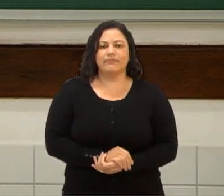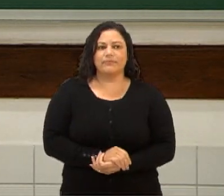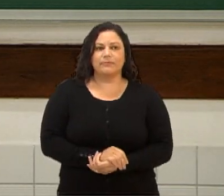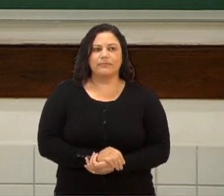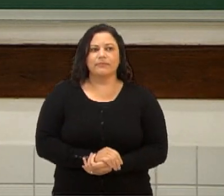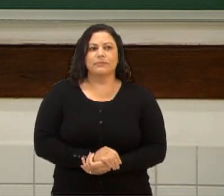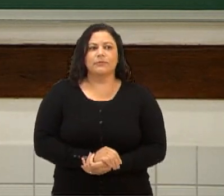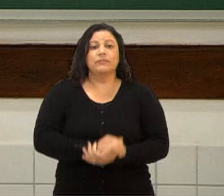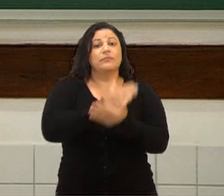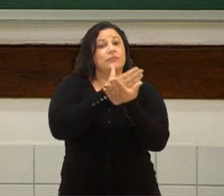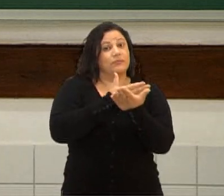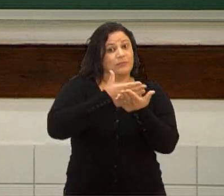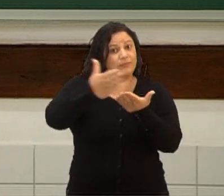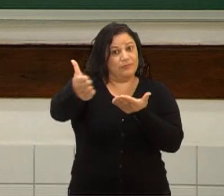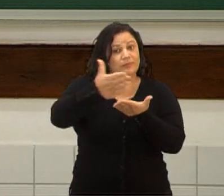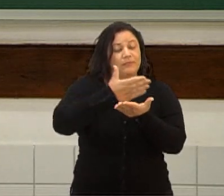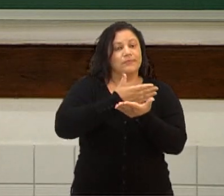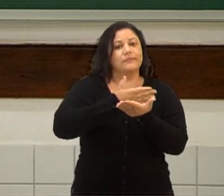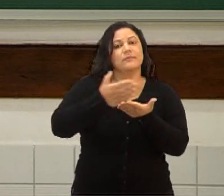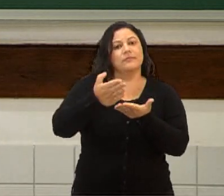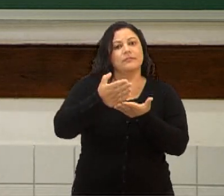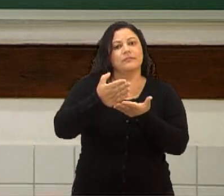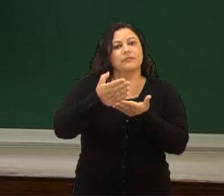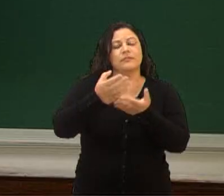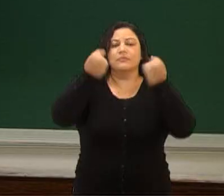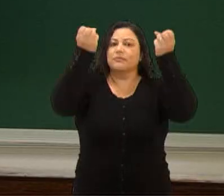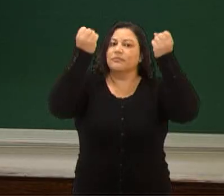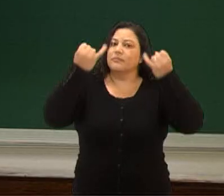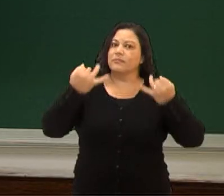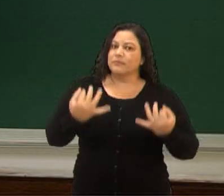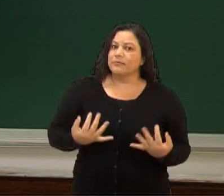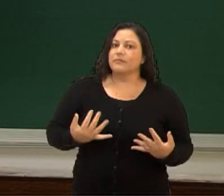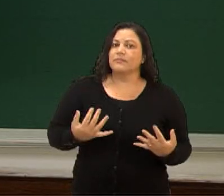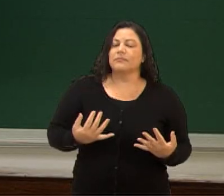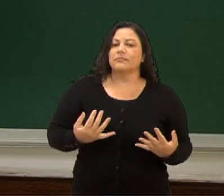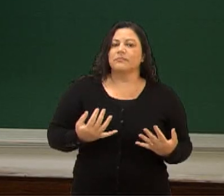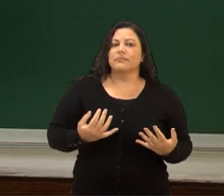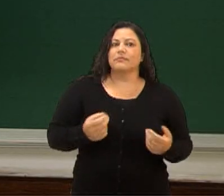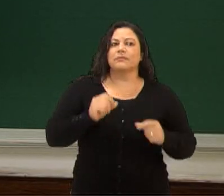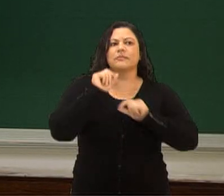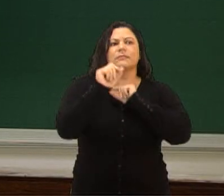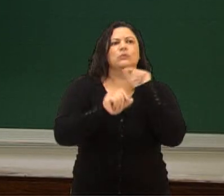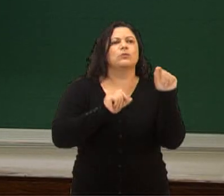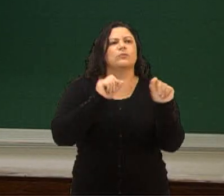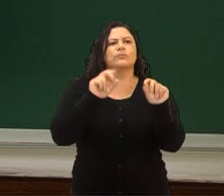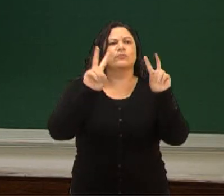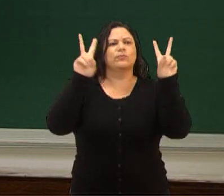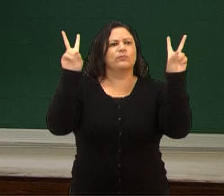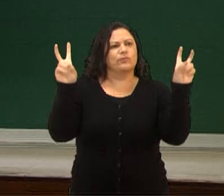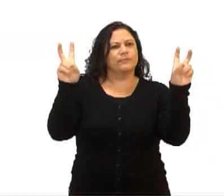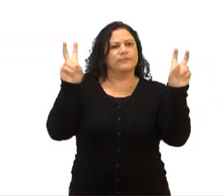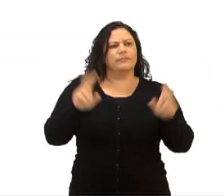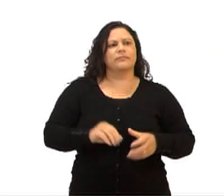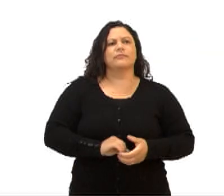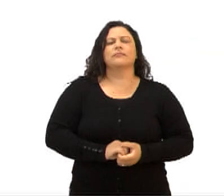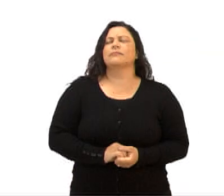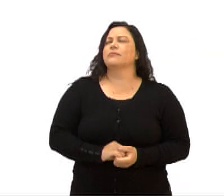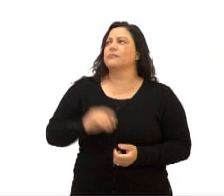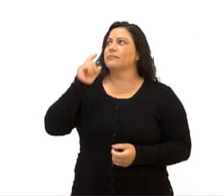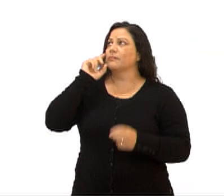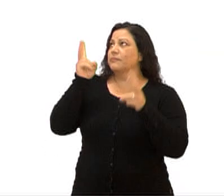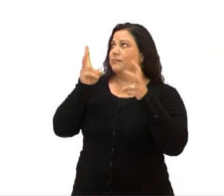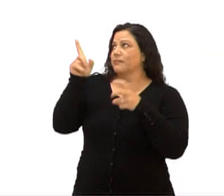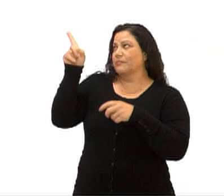Para começar, nós vamos falar um pouquinho sobre sayings. Aí eu pergunto, do you know